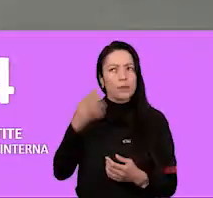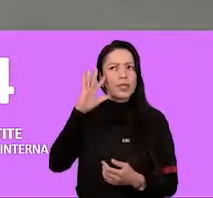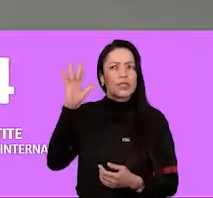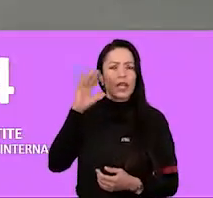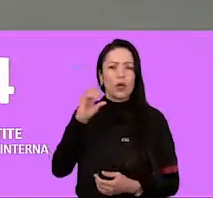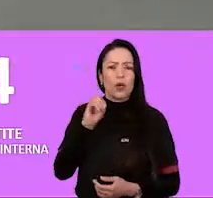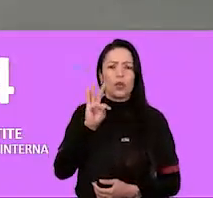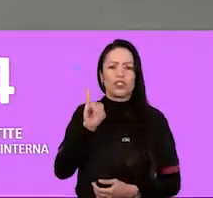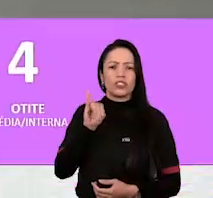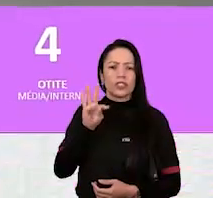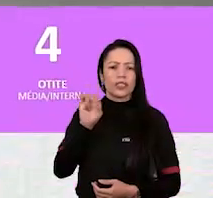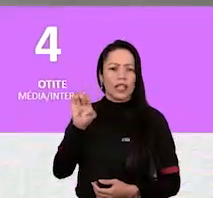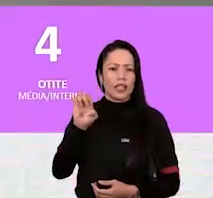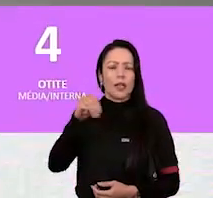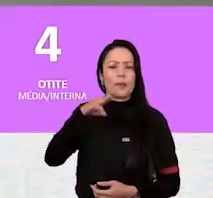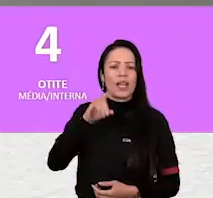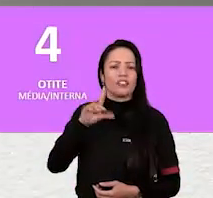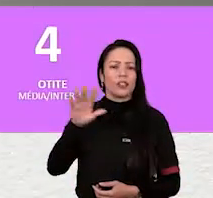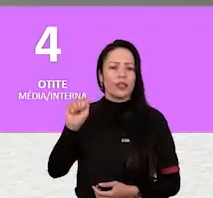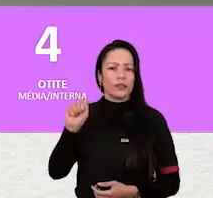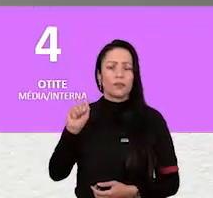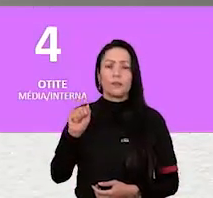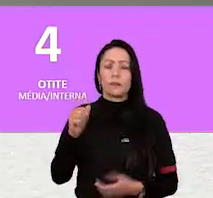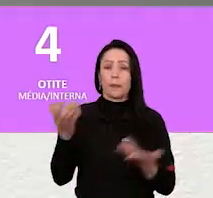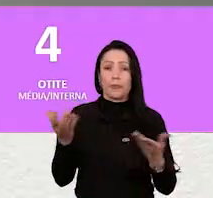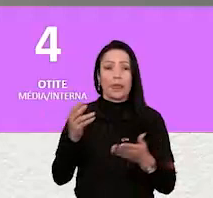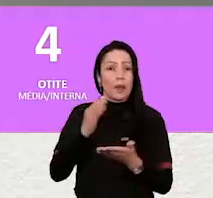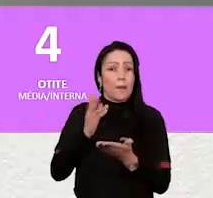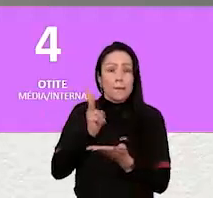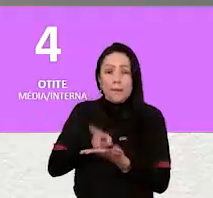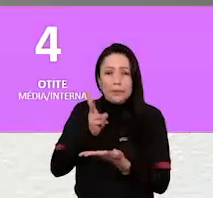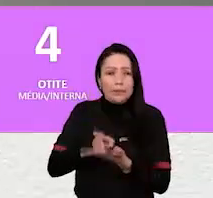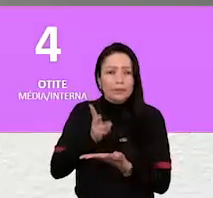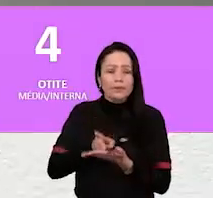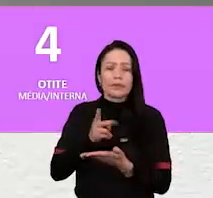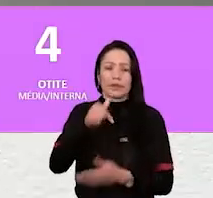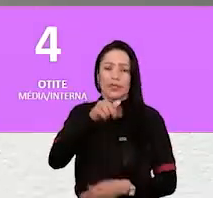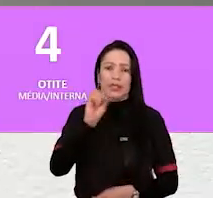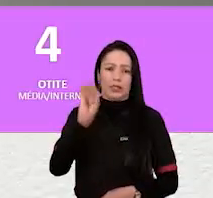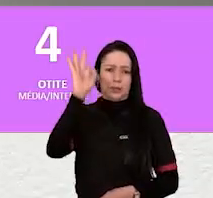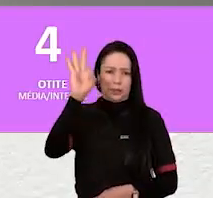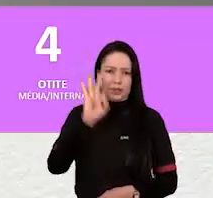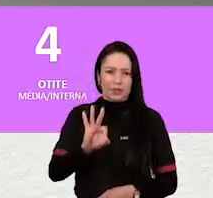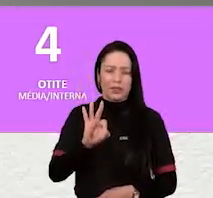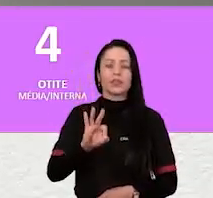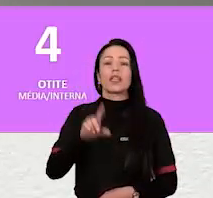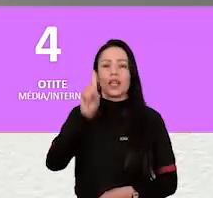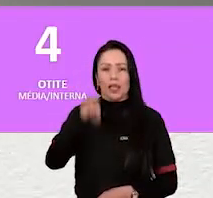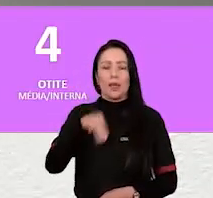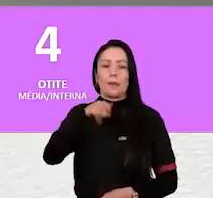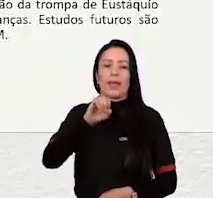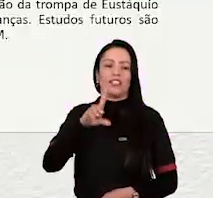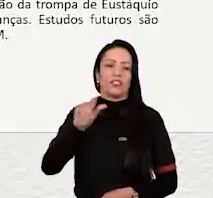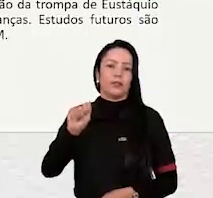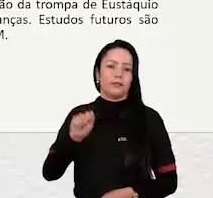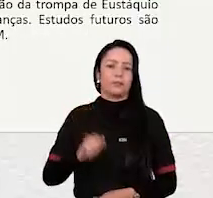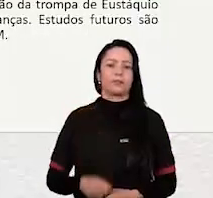média, né? Otites crônicas, mais de 60%, mais de 70%, segundo a literatura, já tem otite média.